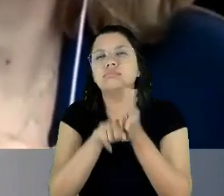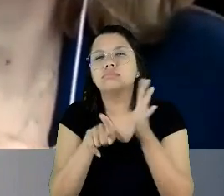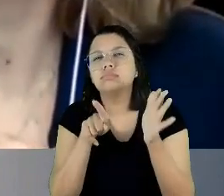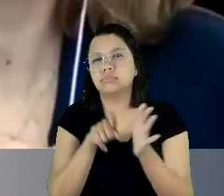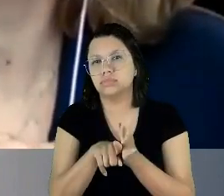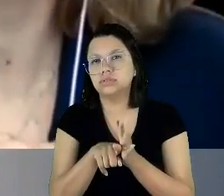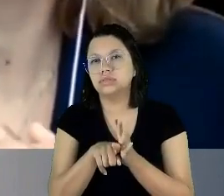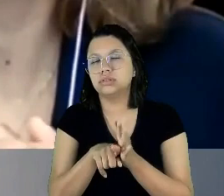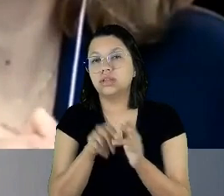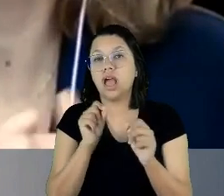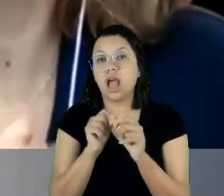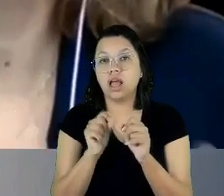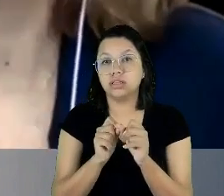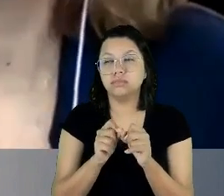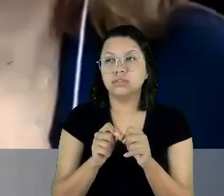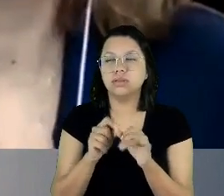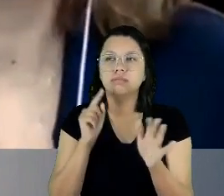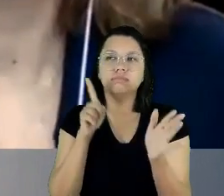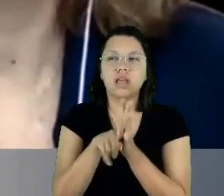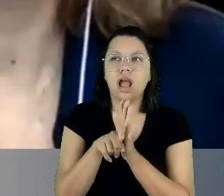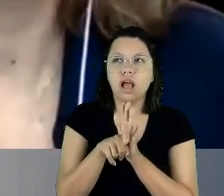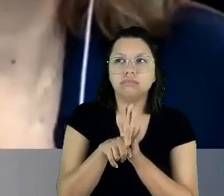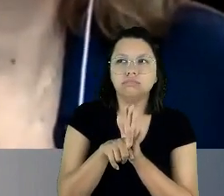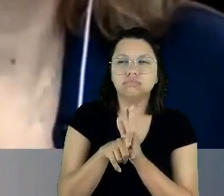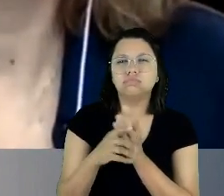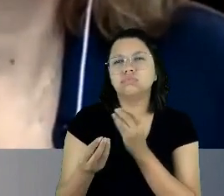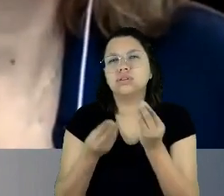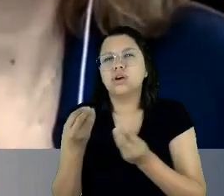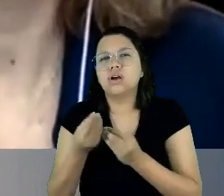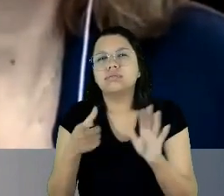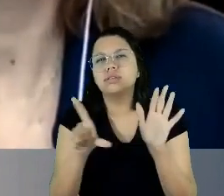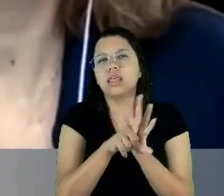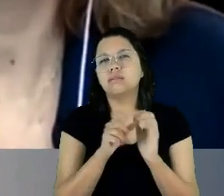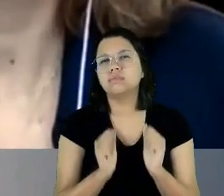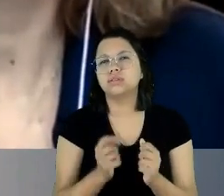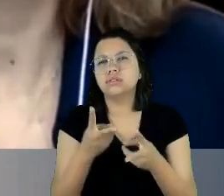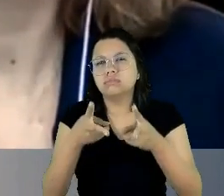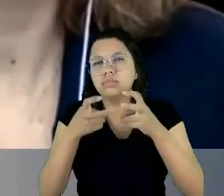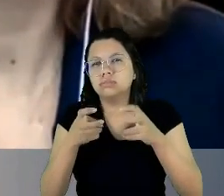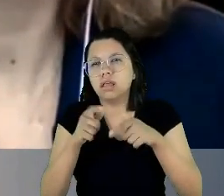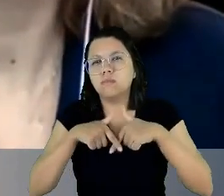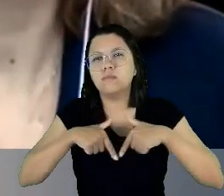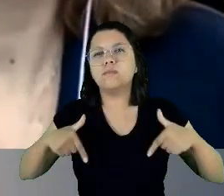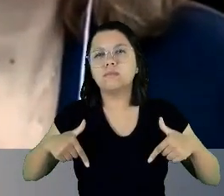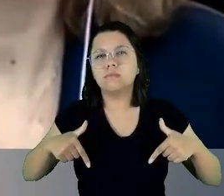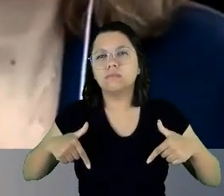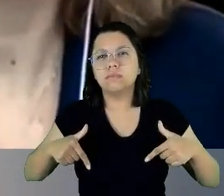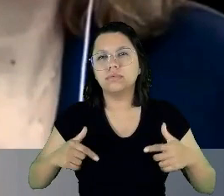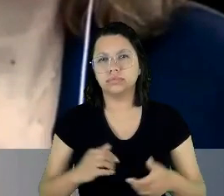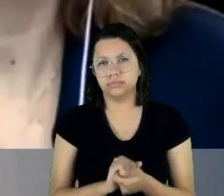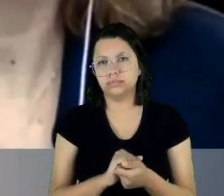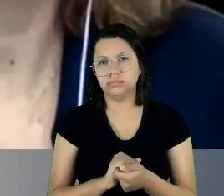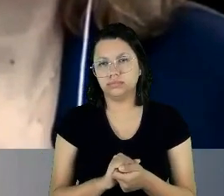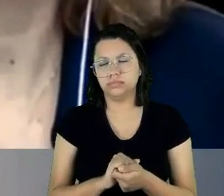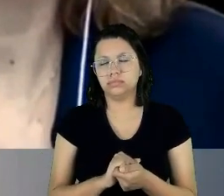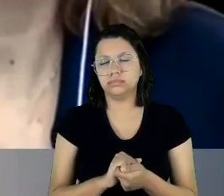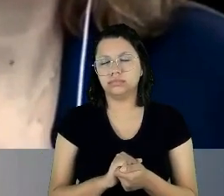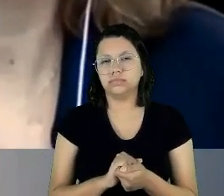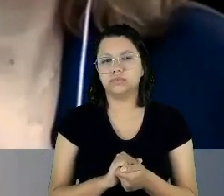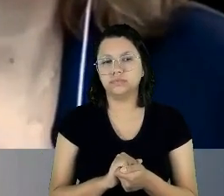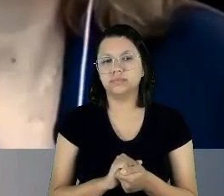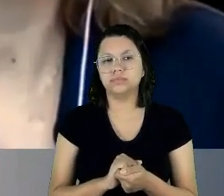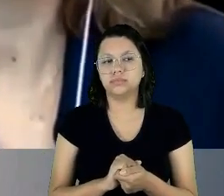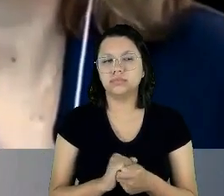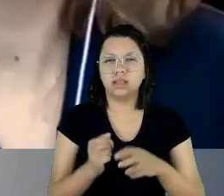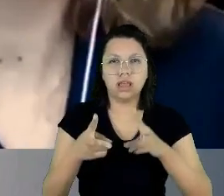questionamentos, fazemos uma pergunta que é como essa legislação poderia ser considerada neutra?